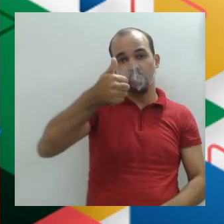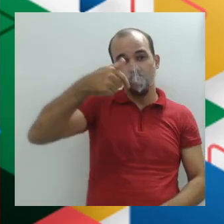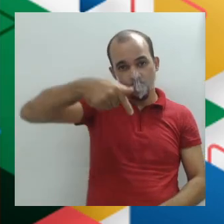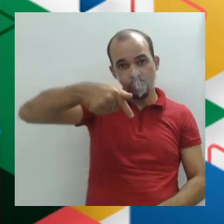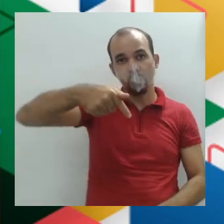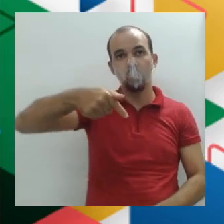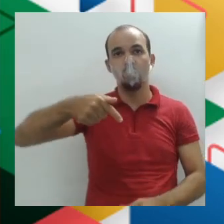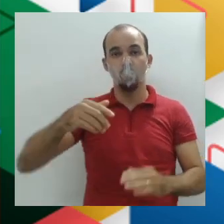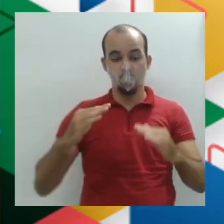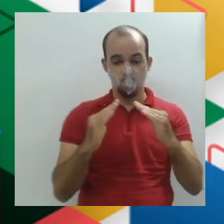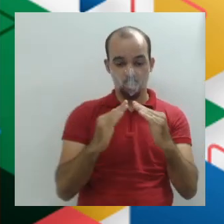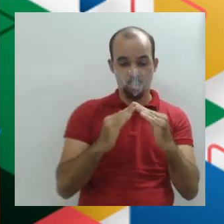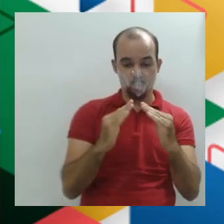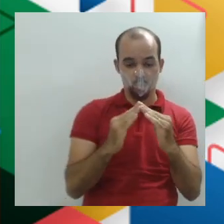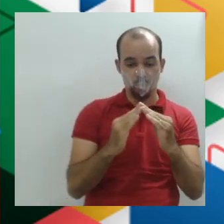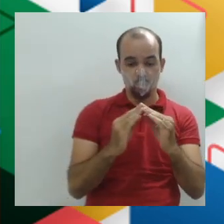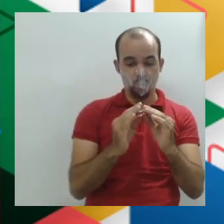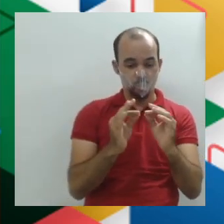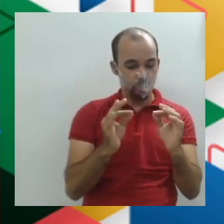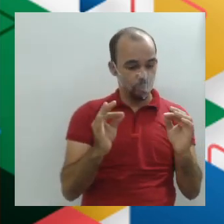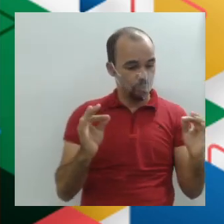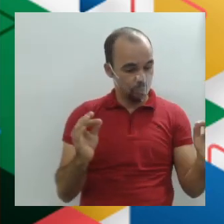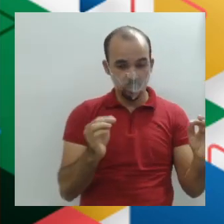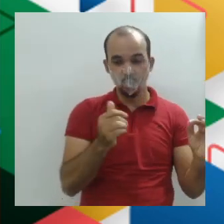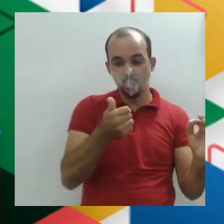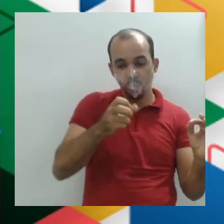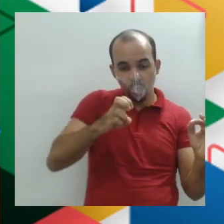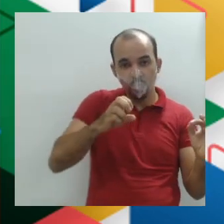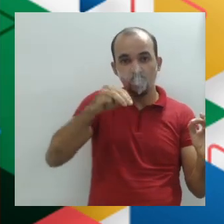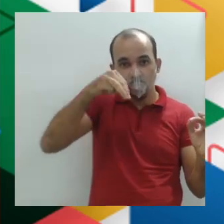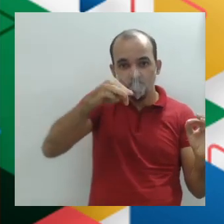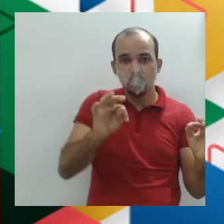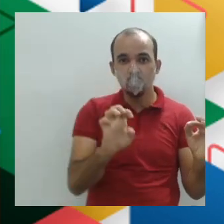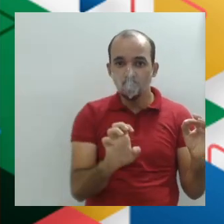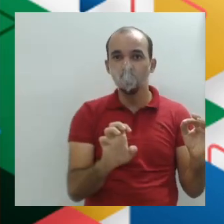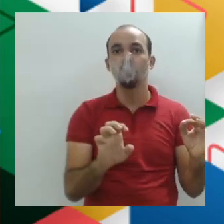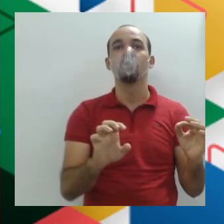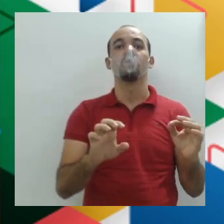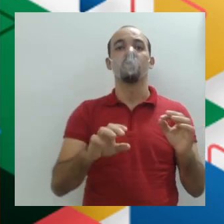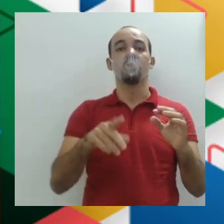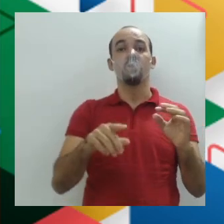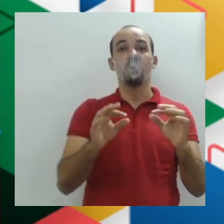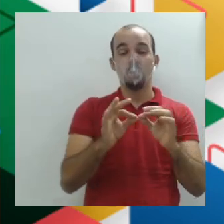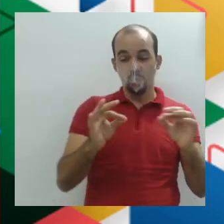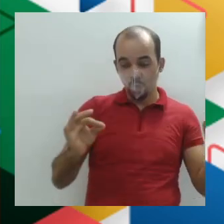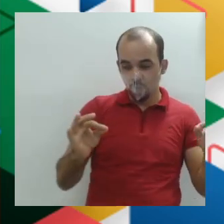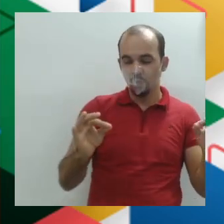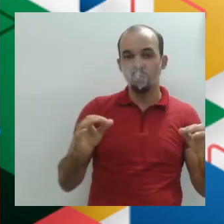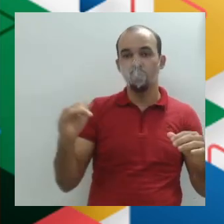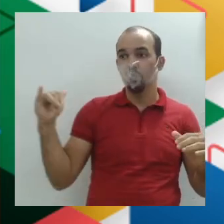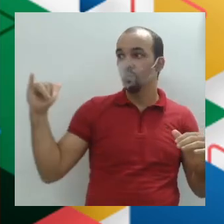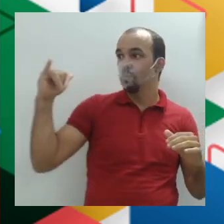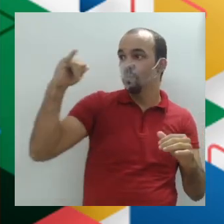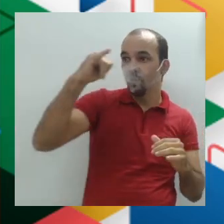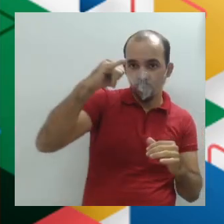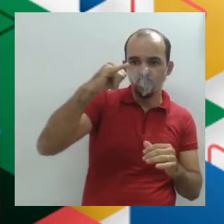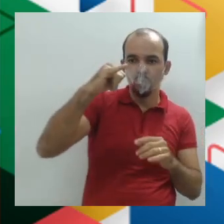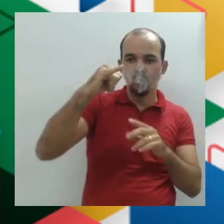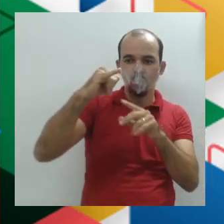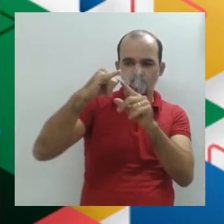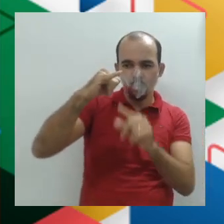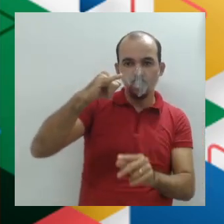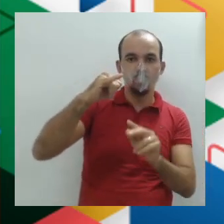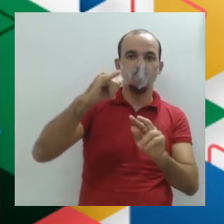de comprimento e percebe-se que a altura do avião no momento da captura da imagem é equivalente a 2 casas, ou seja, 30